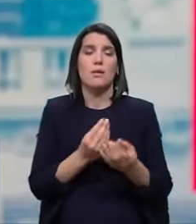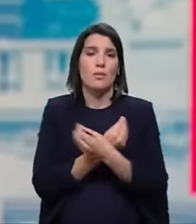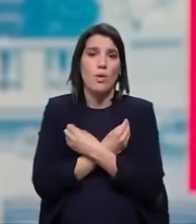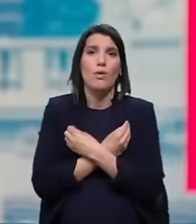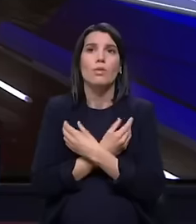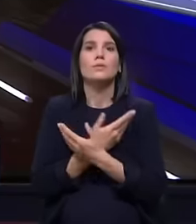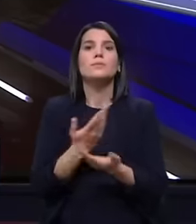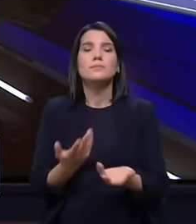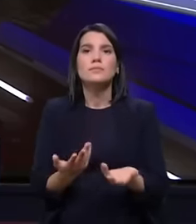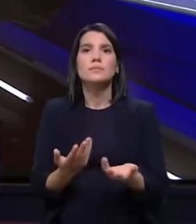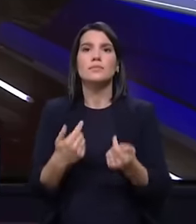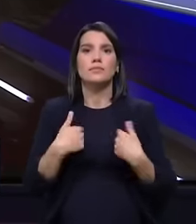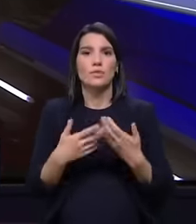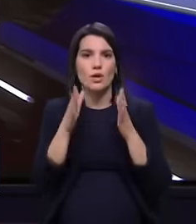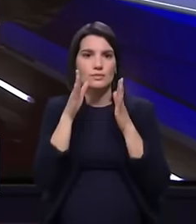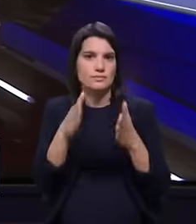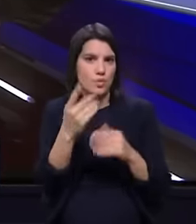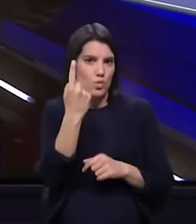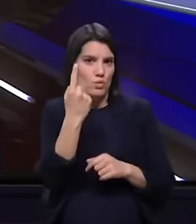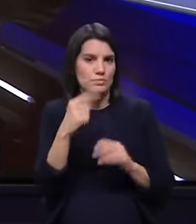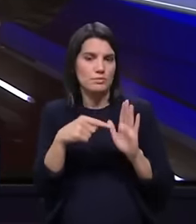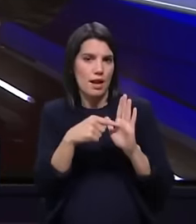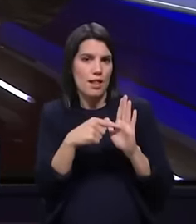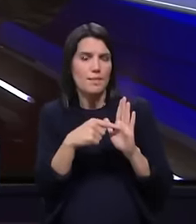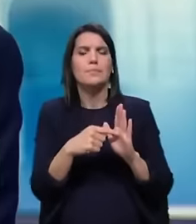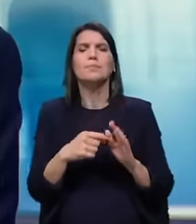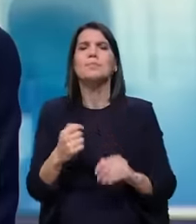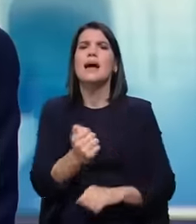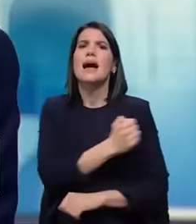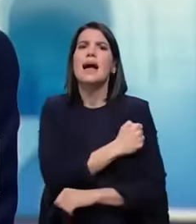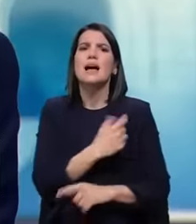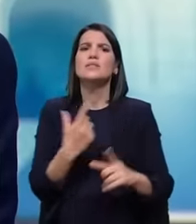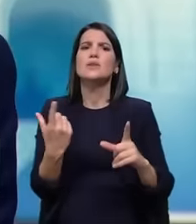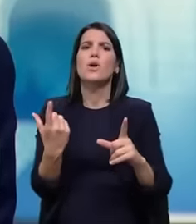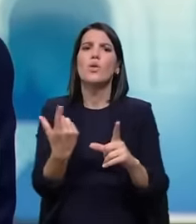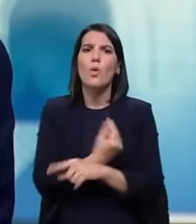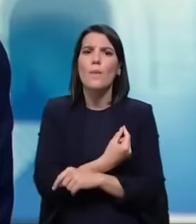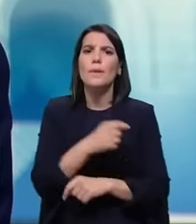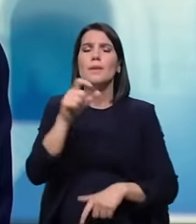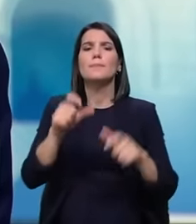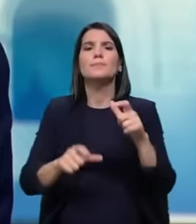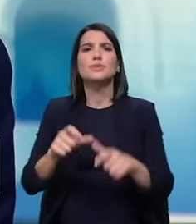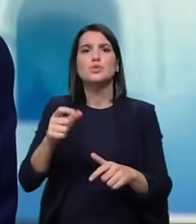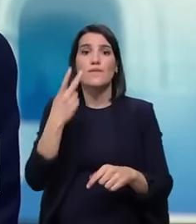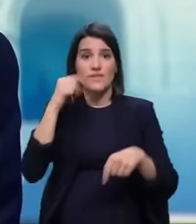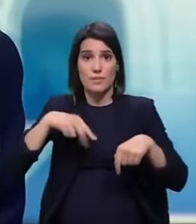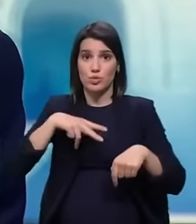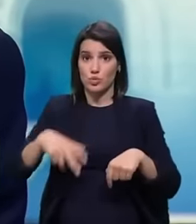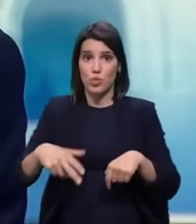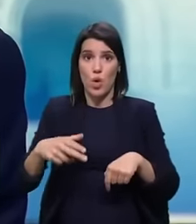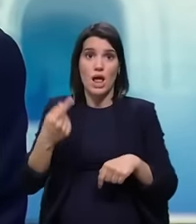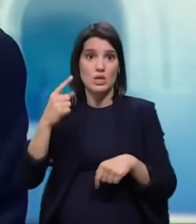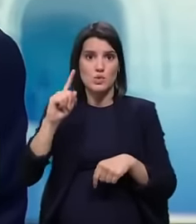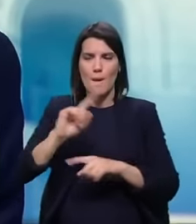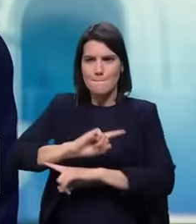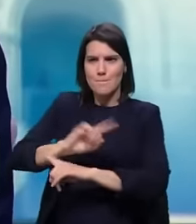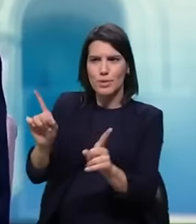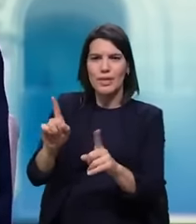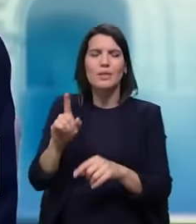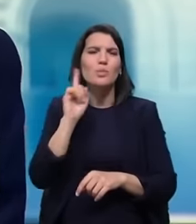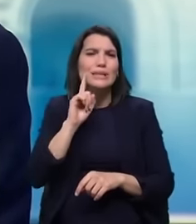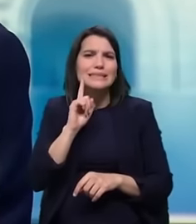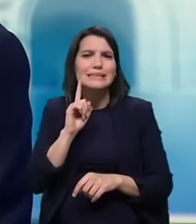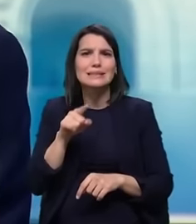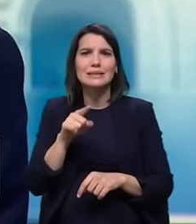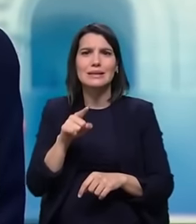Bloco. Vou-me concentrar numa. Proibir a compra de casa a não residentes é assim tão importante para o Bloco?